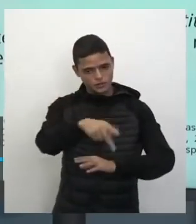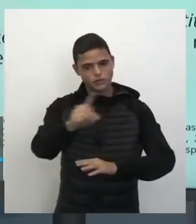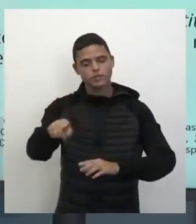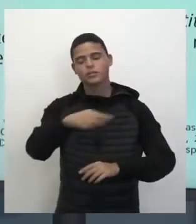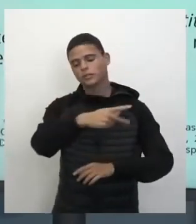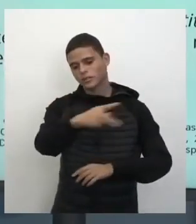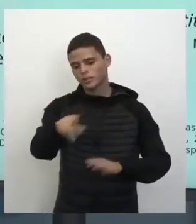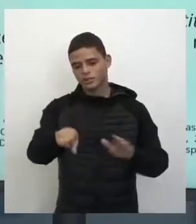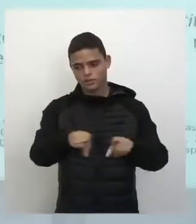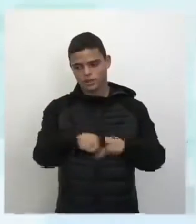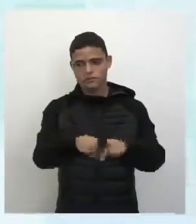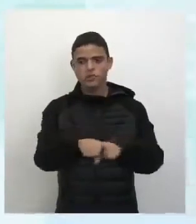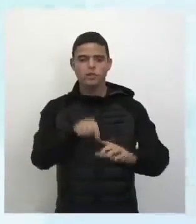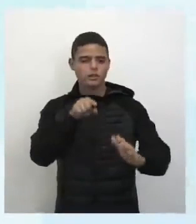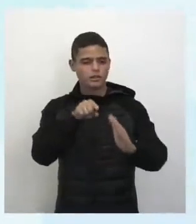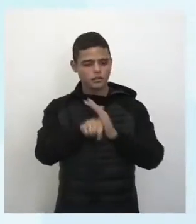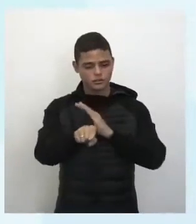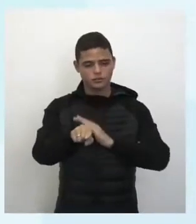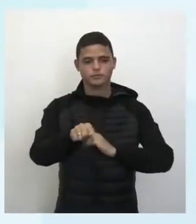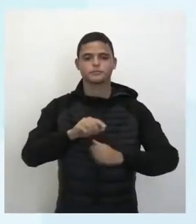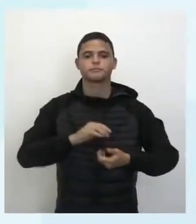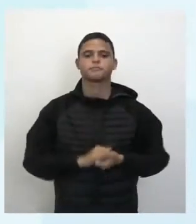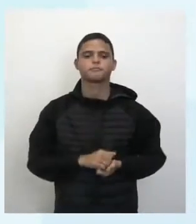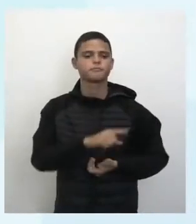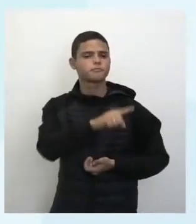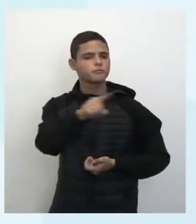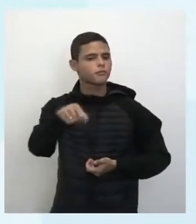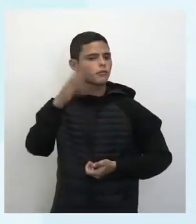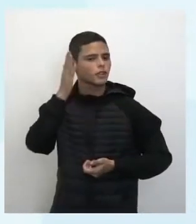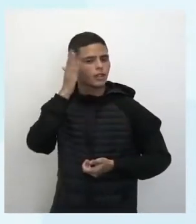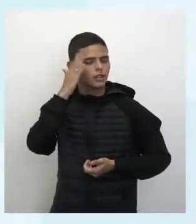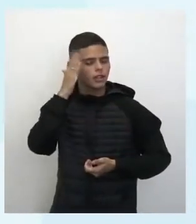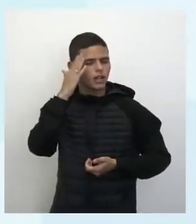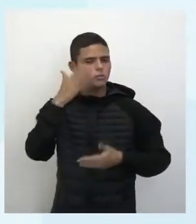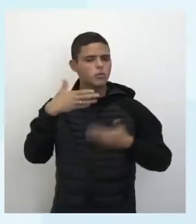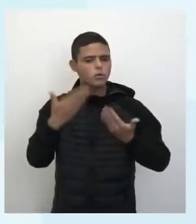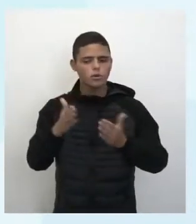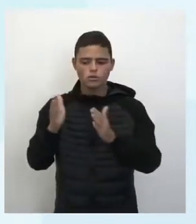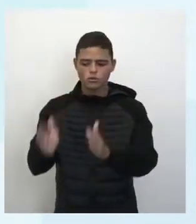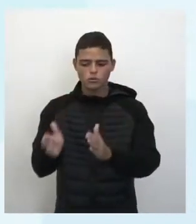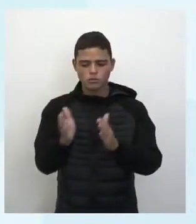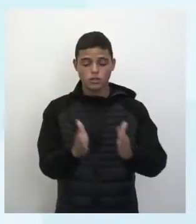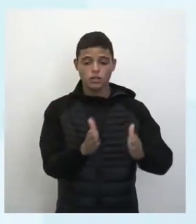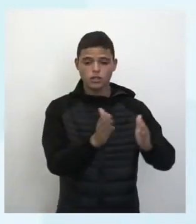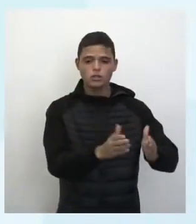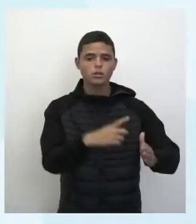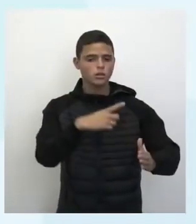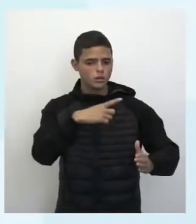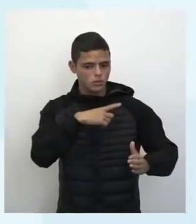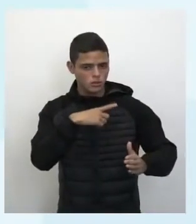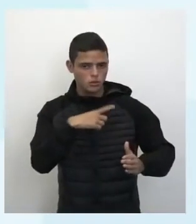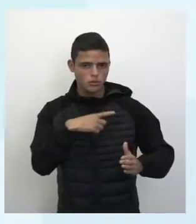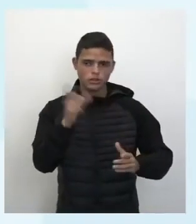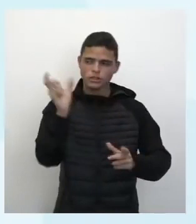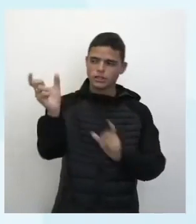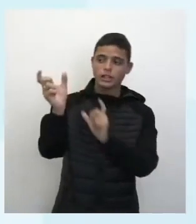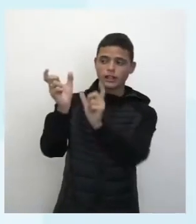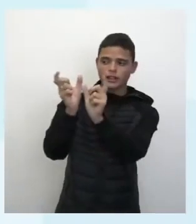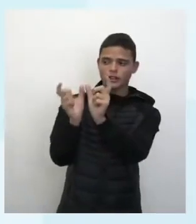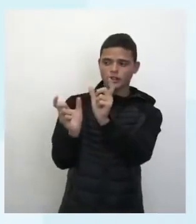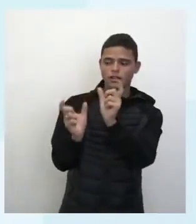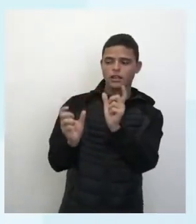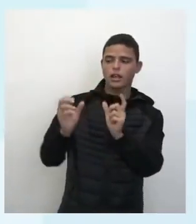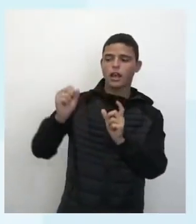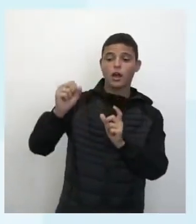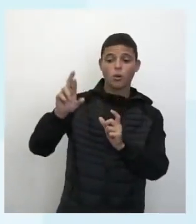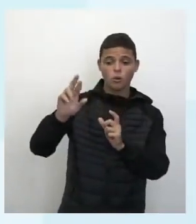nossa aula. A pergunta é a seguinte, olha lá. Você sabe qual dos períodos abaixo contém uma oração subordinada